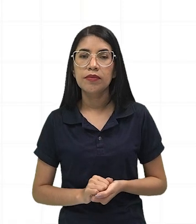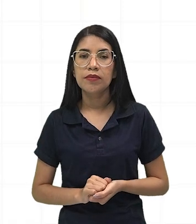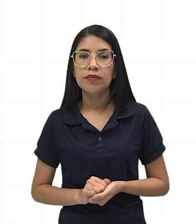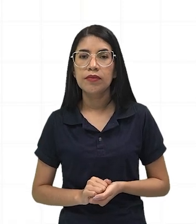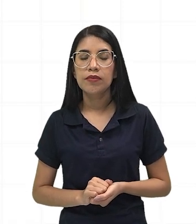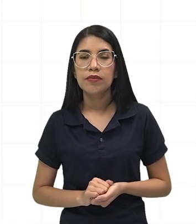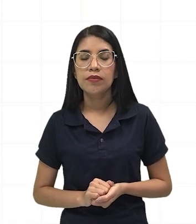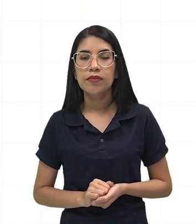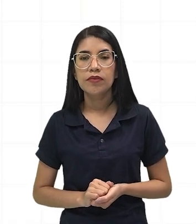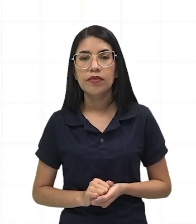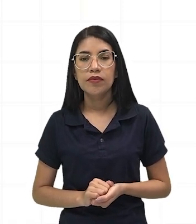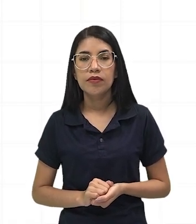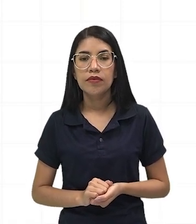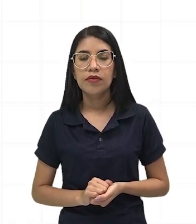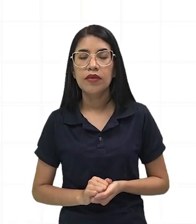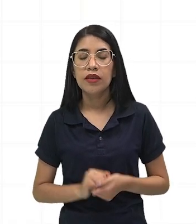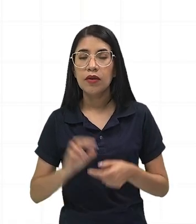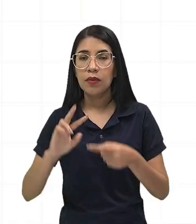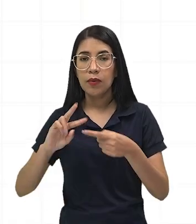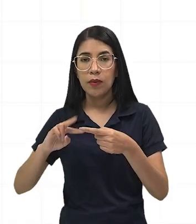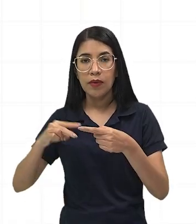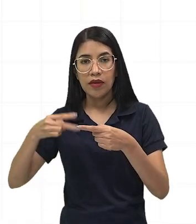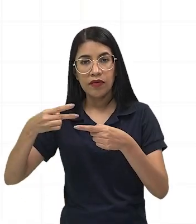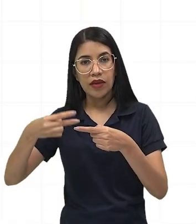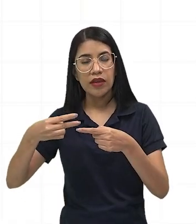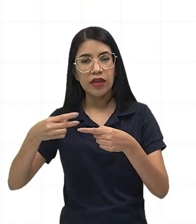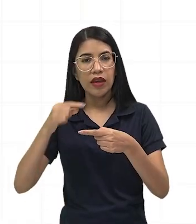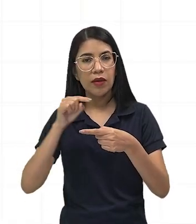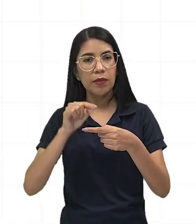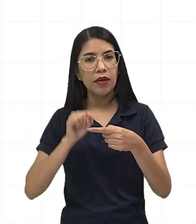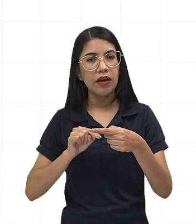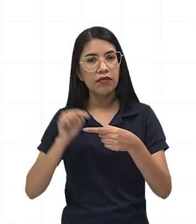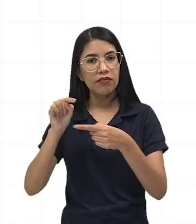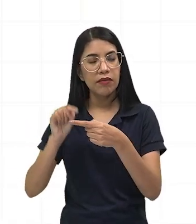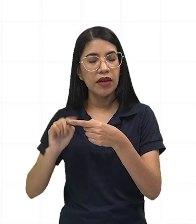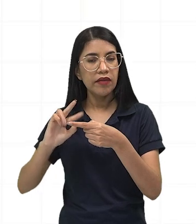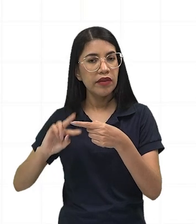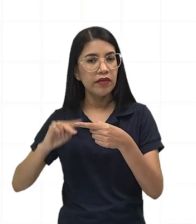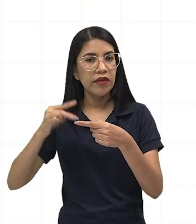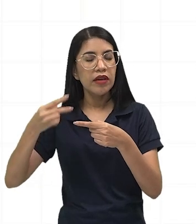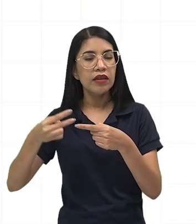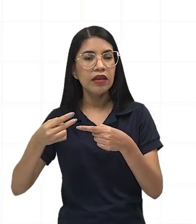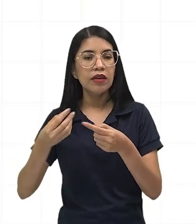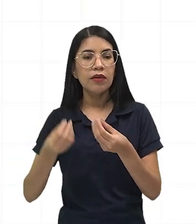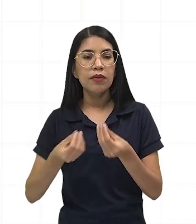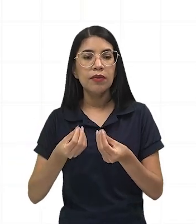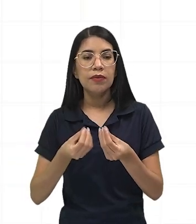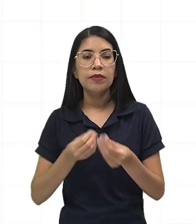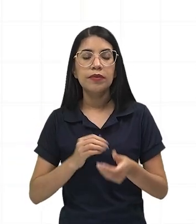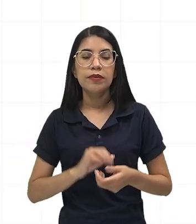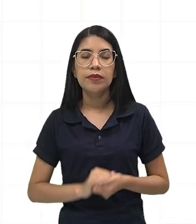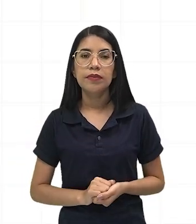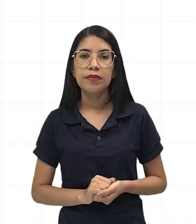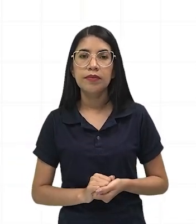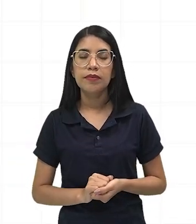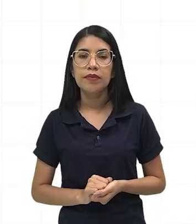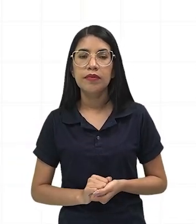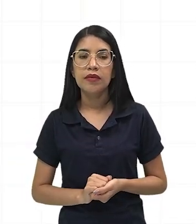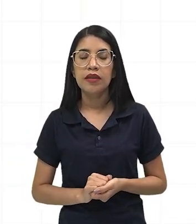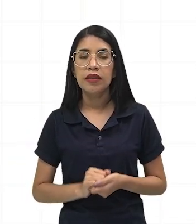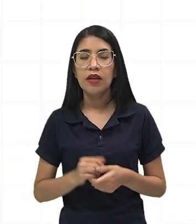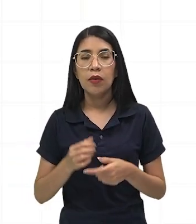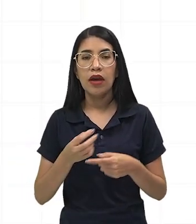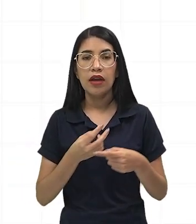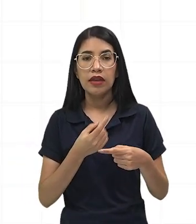para 6. Inverter uma delas, olha só qual foi invertida. Olha. Era 2